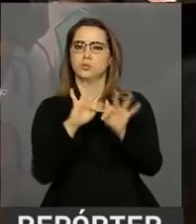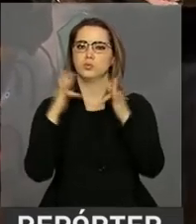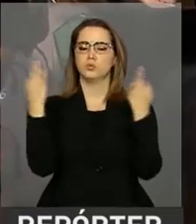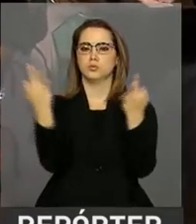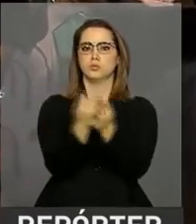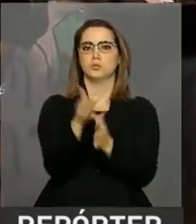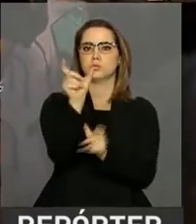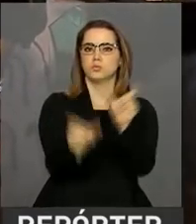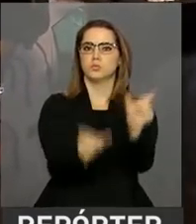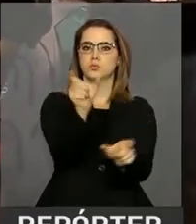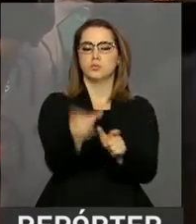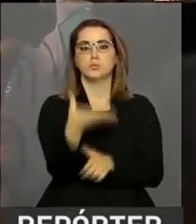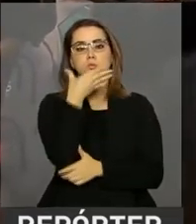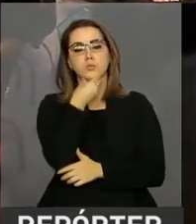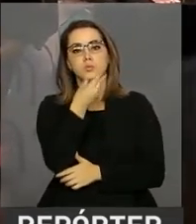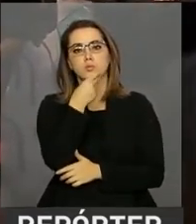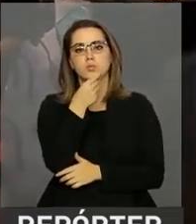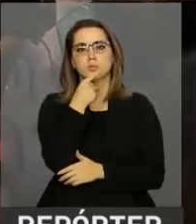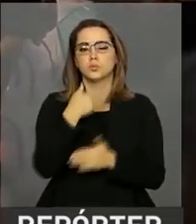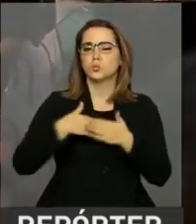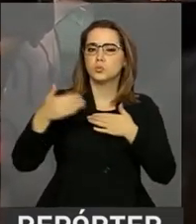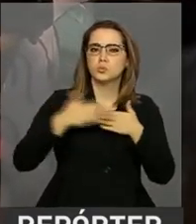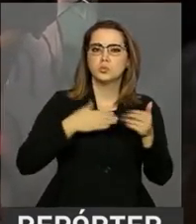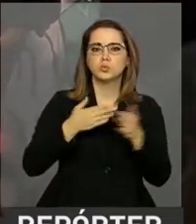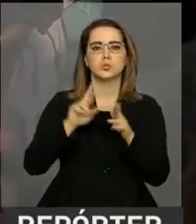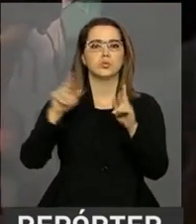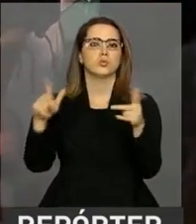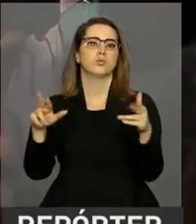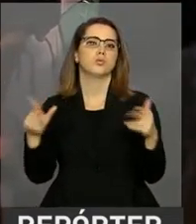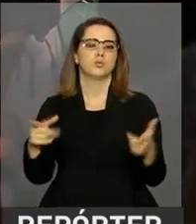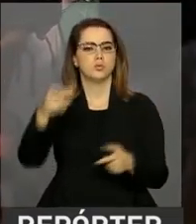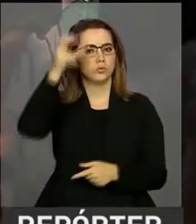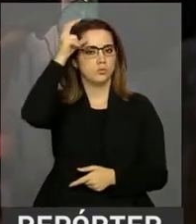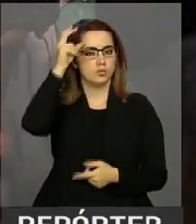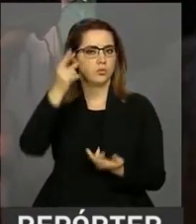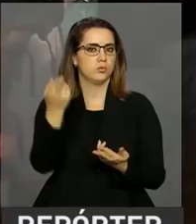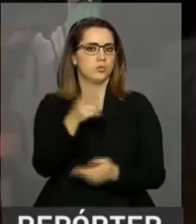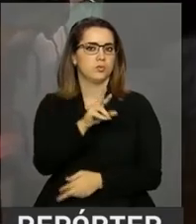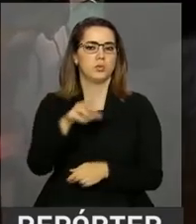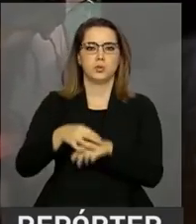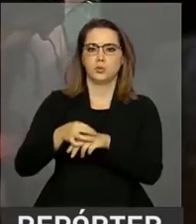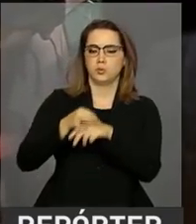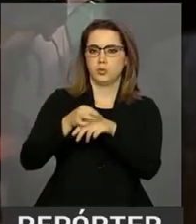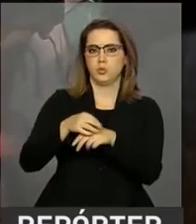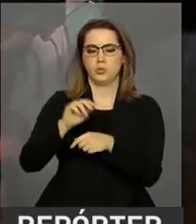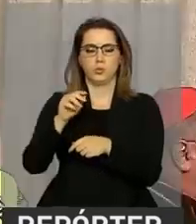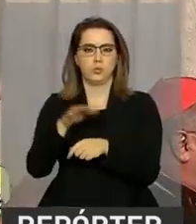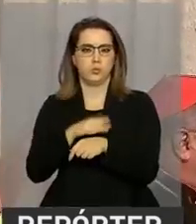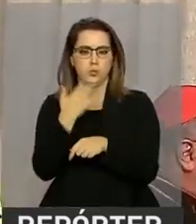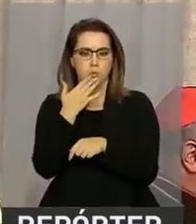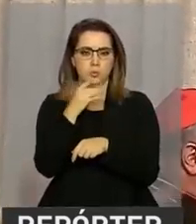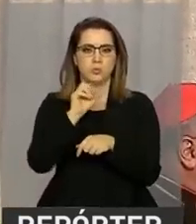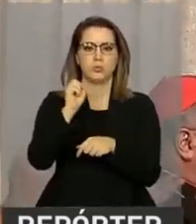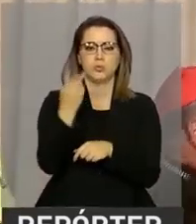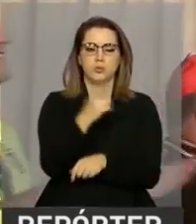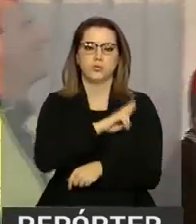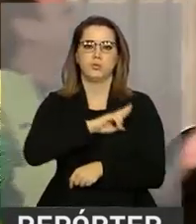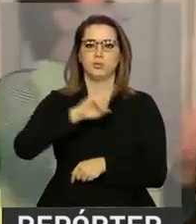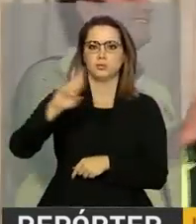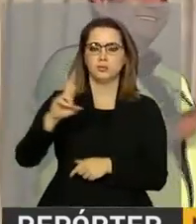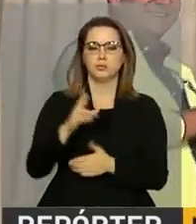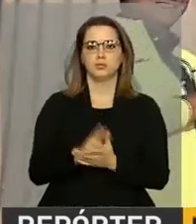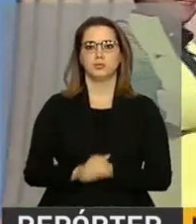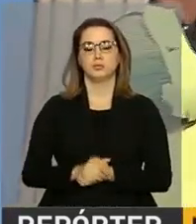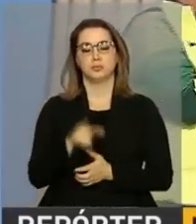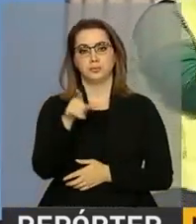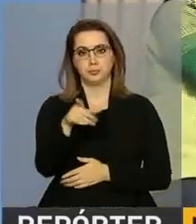família humana, independentemente das diferenças de cultura, cor da pele ou religião. A chama começou o último